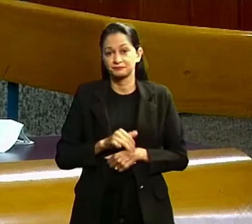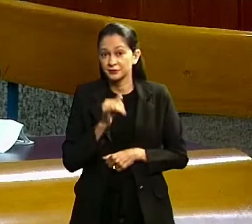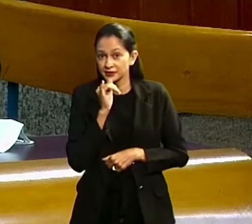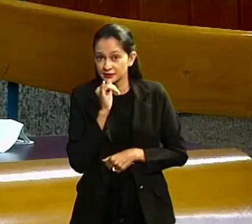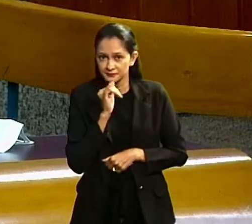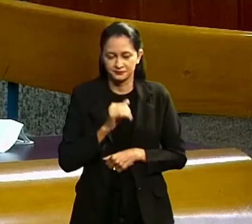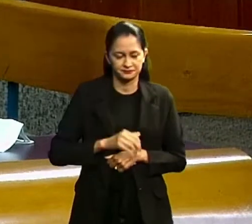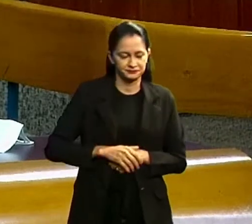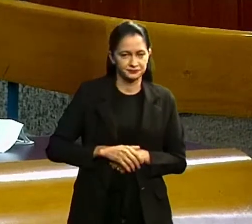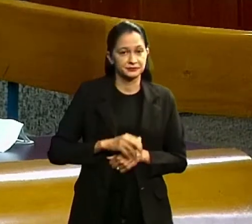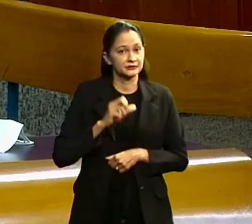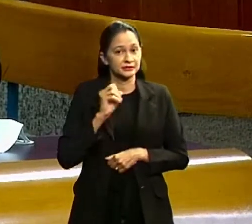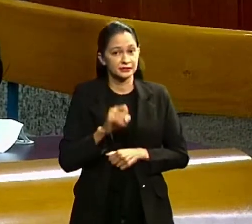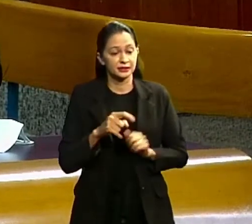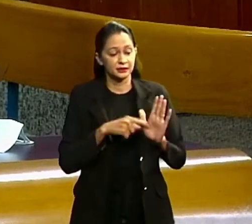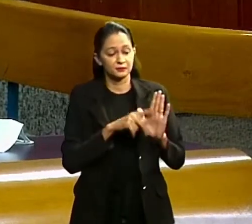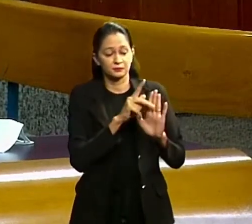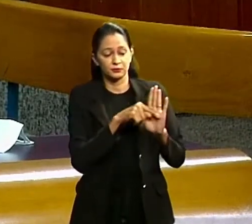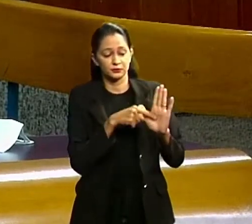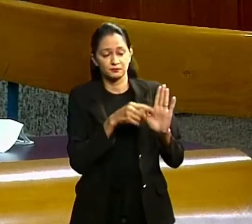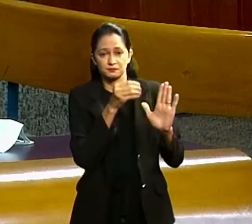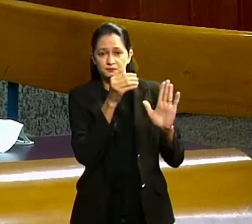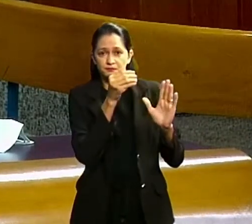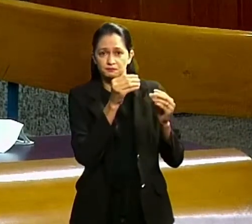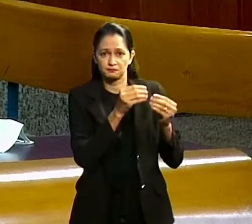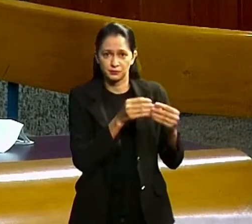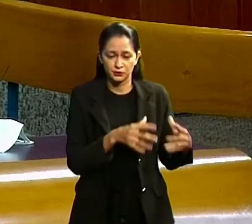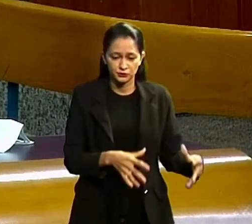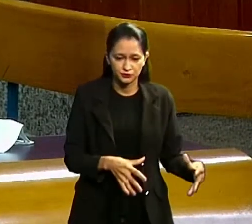o projeto de lei prejudica